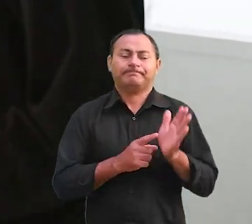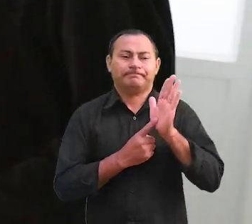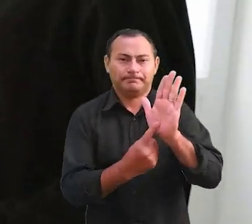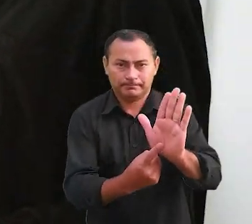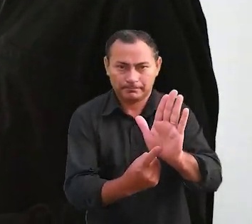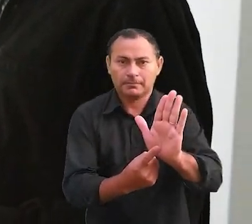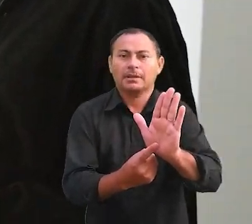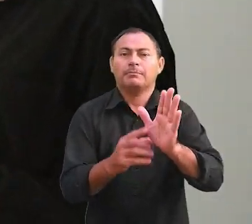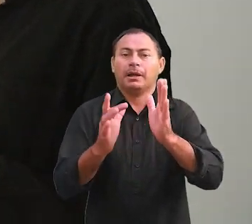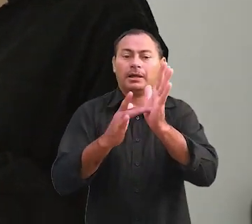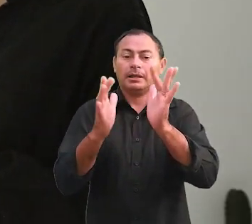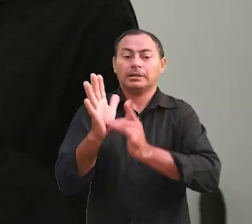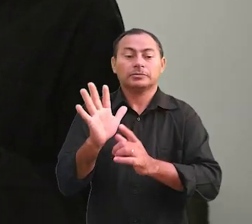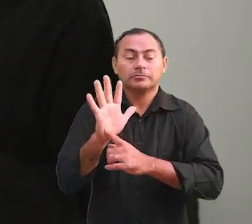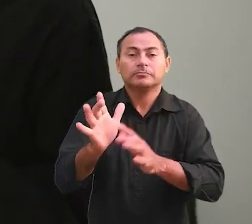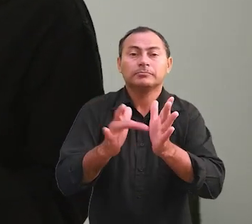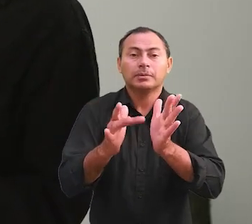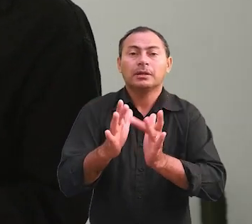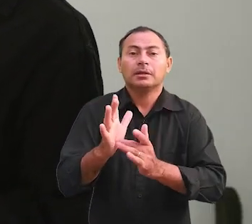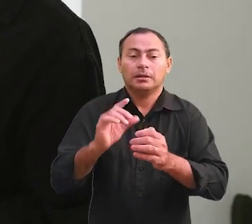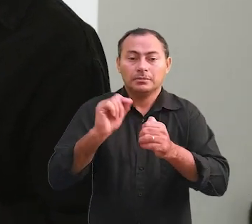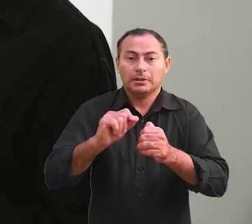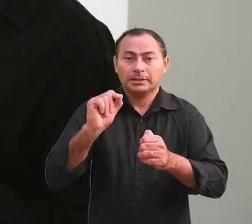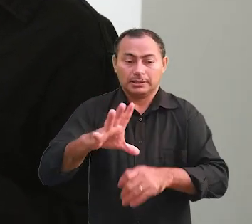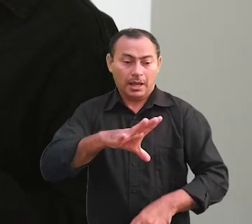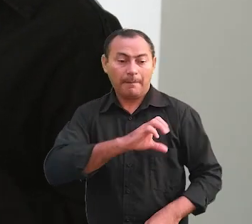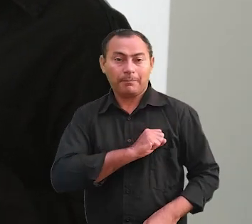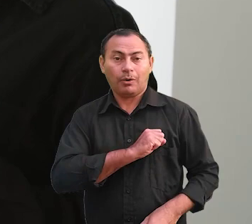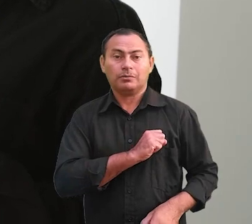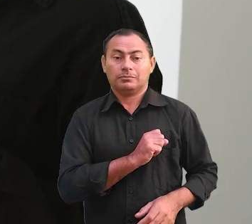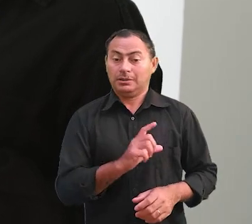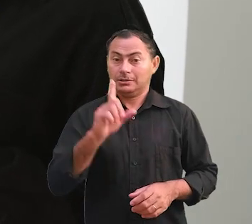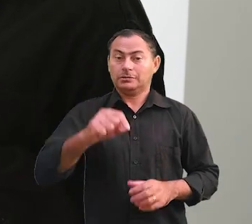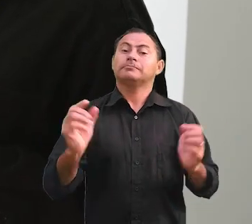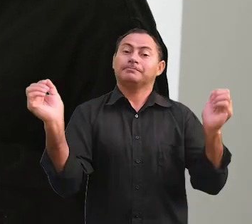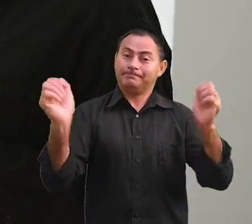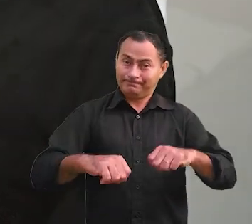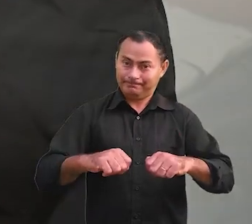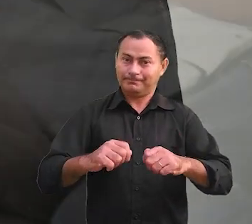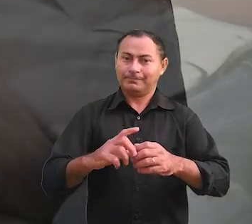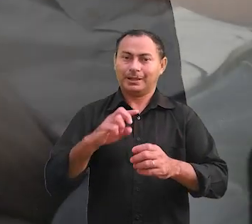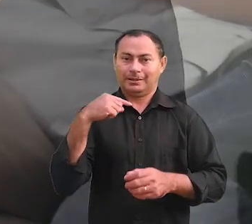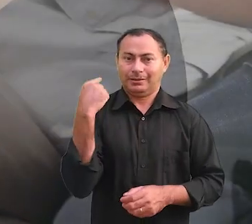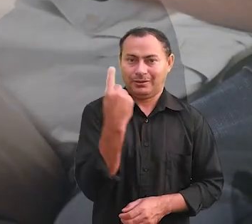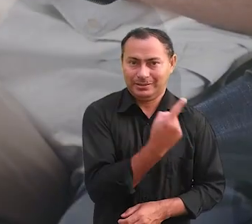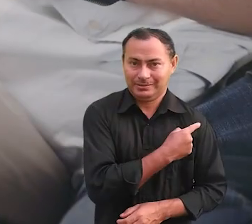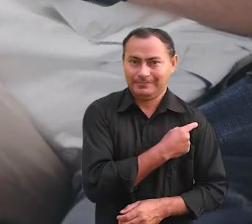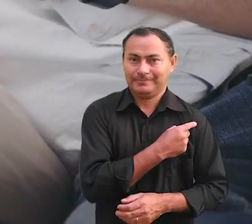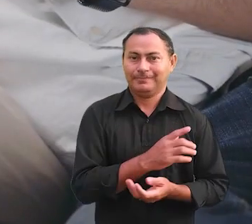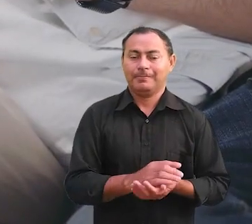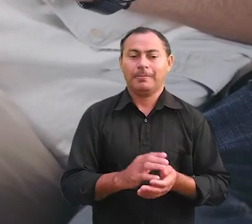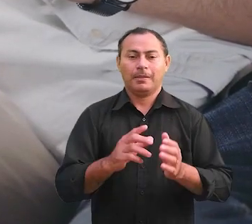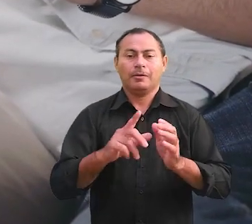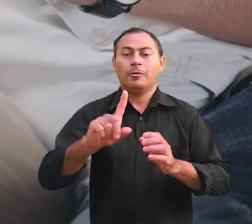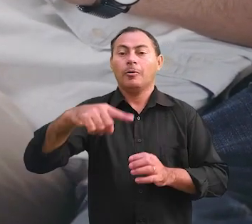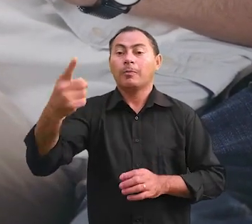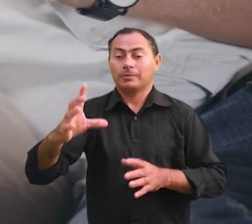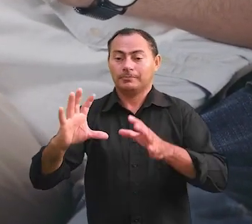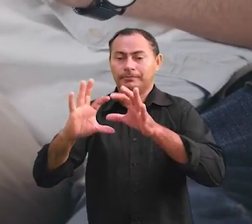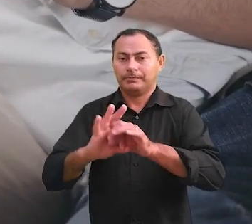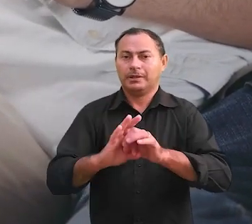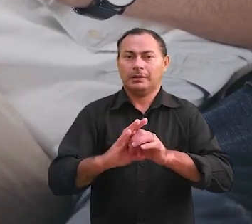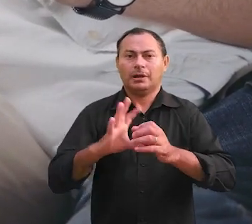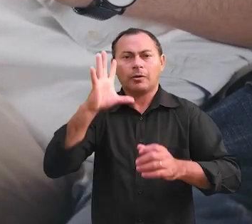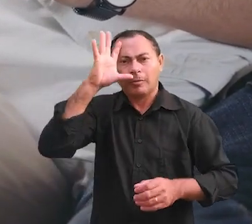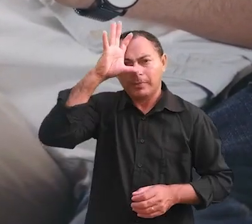amor aponta para Cristo que faz com que esse amor seja possível para nós o